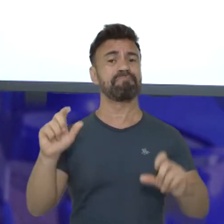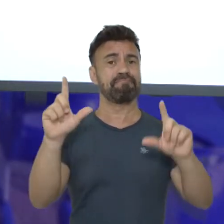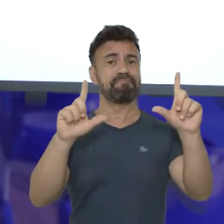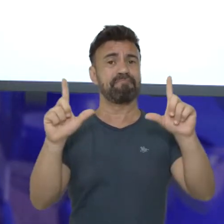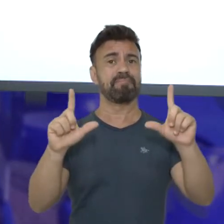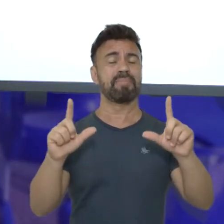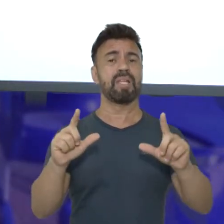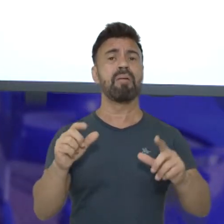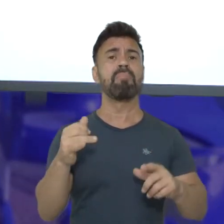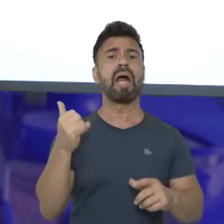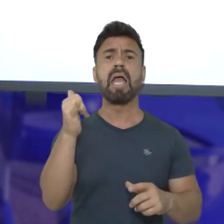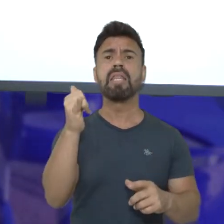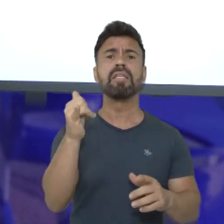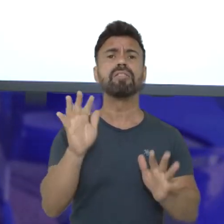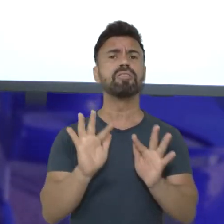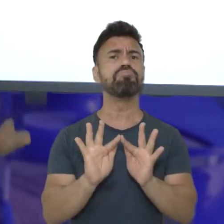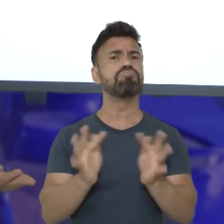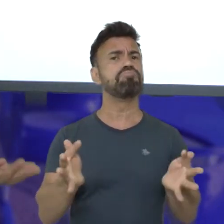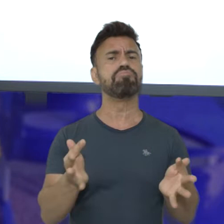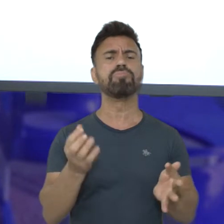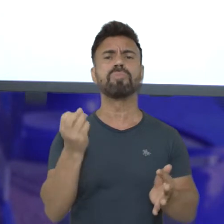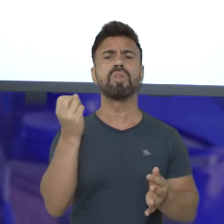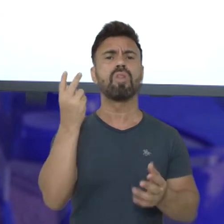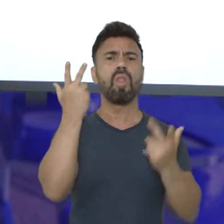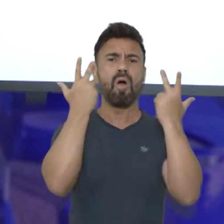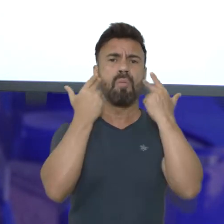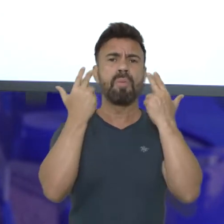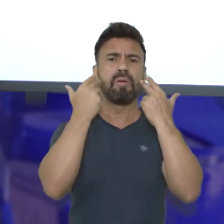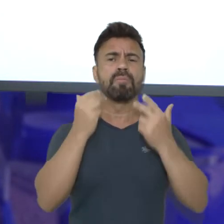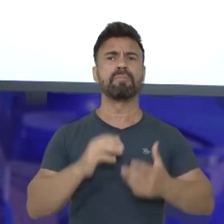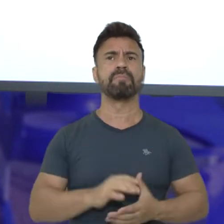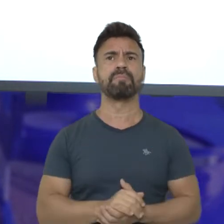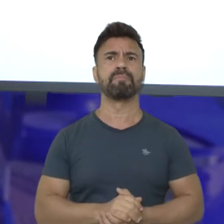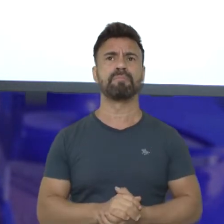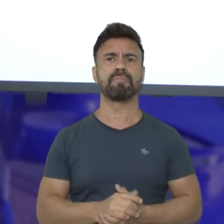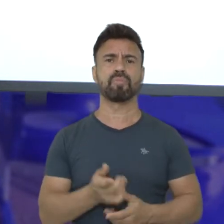consome tanta energia com relação à TV de plasma.